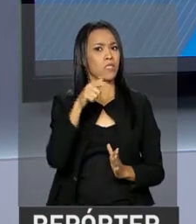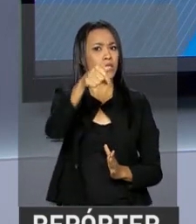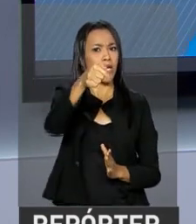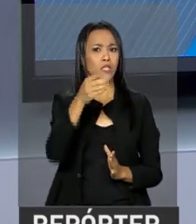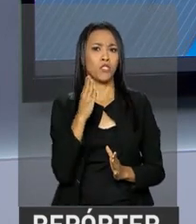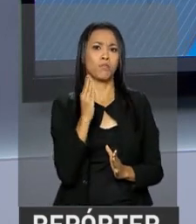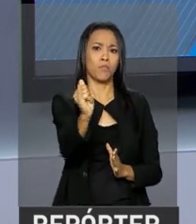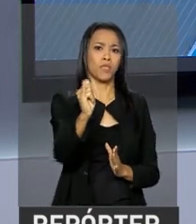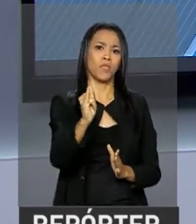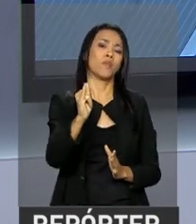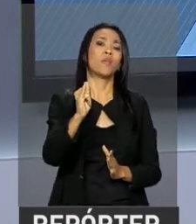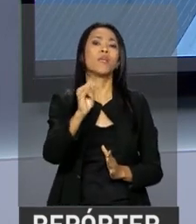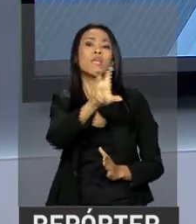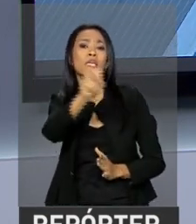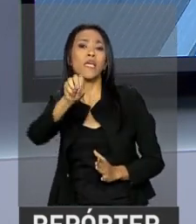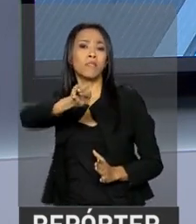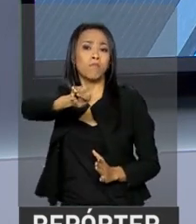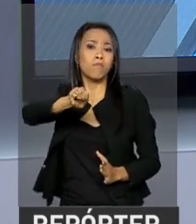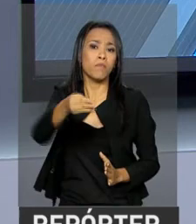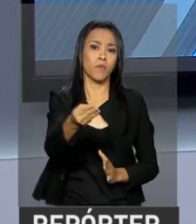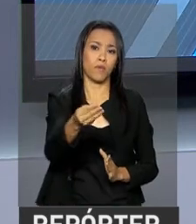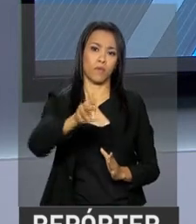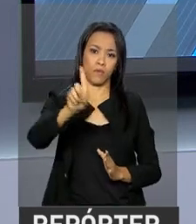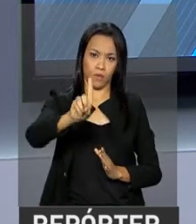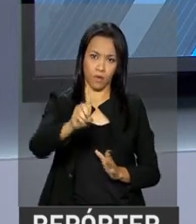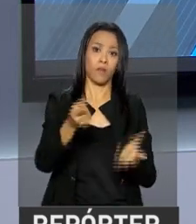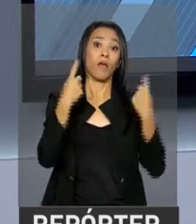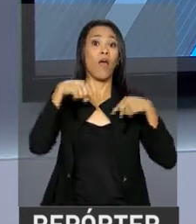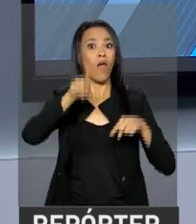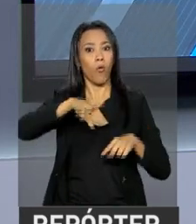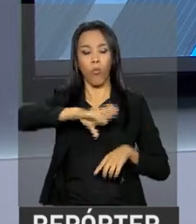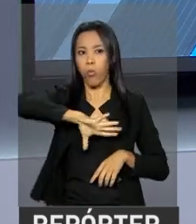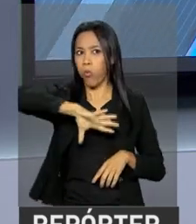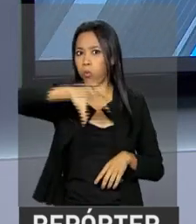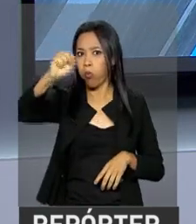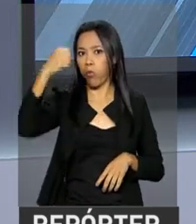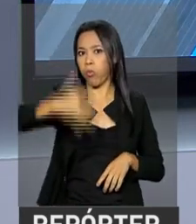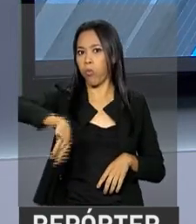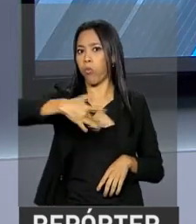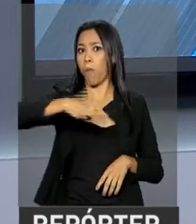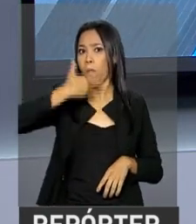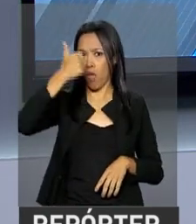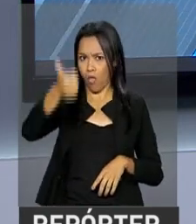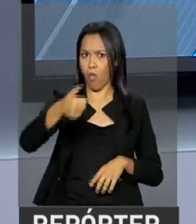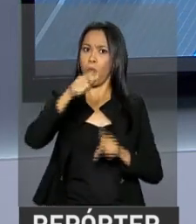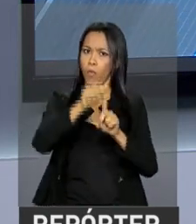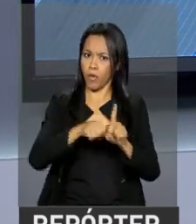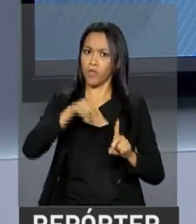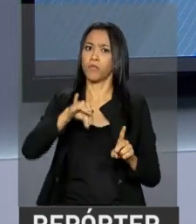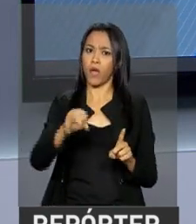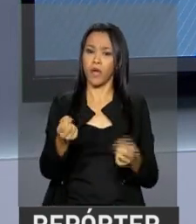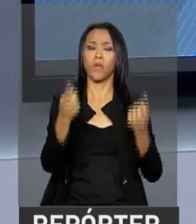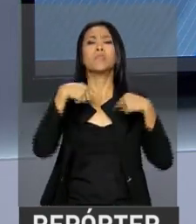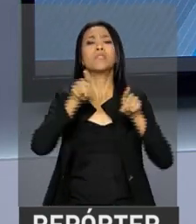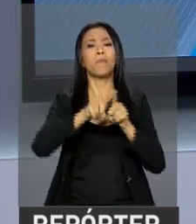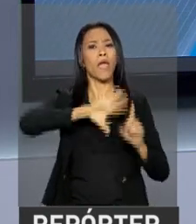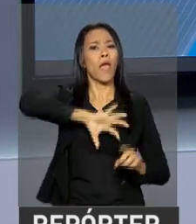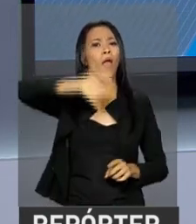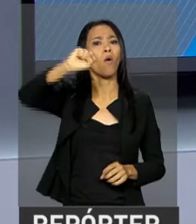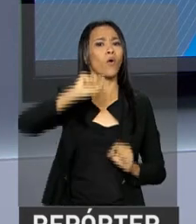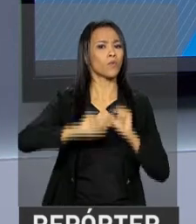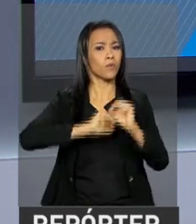e meio de dólares o melhor resultado da história para os meses de maio recorde também no acumulado